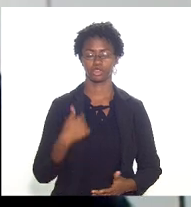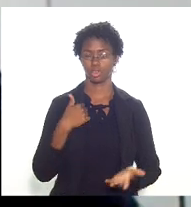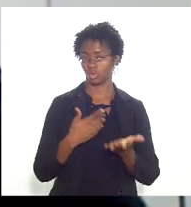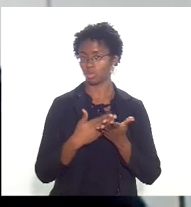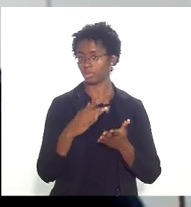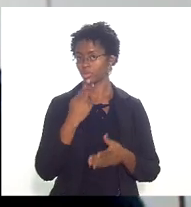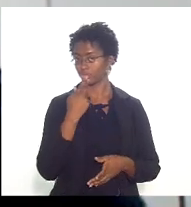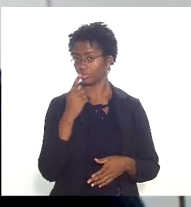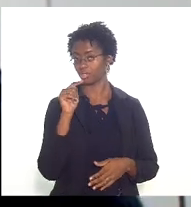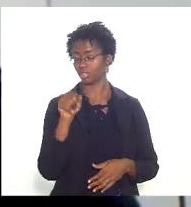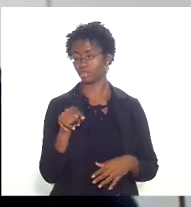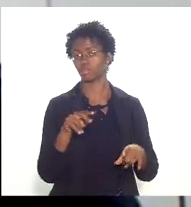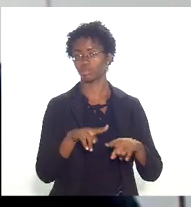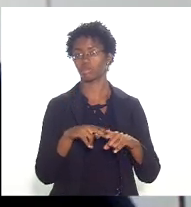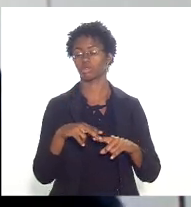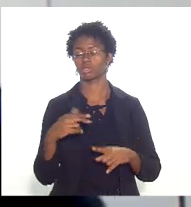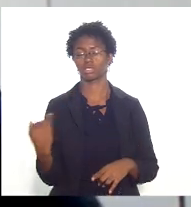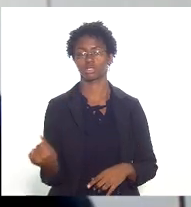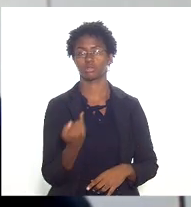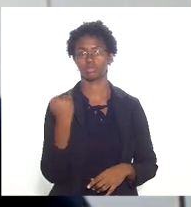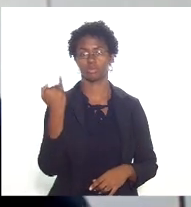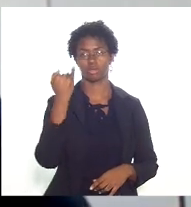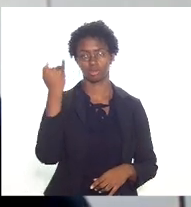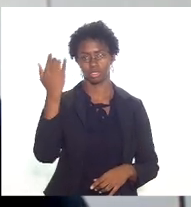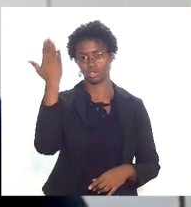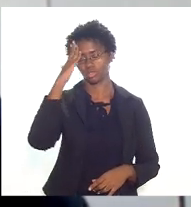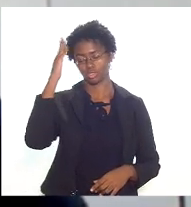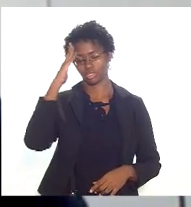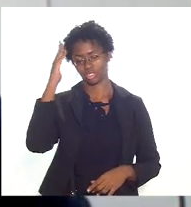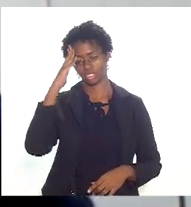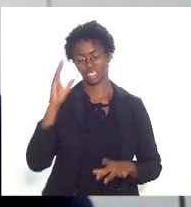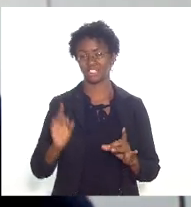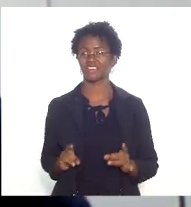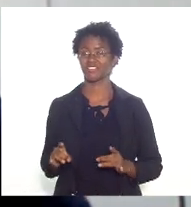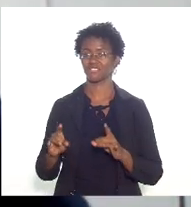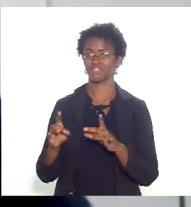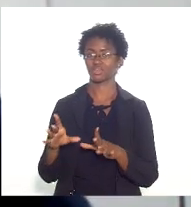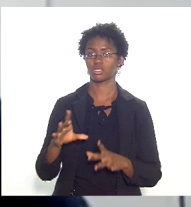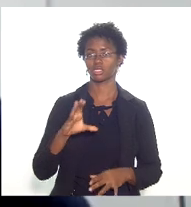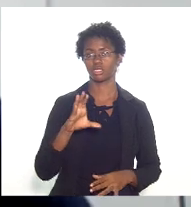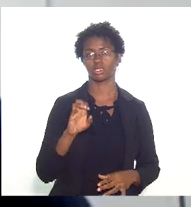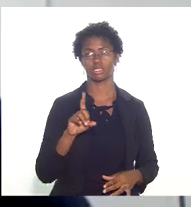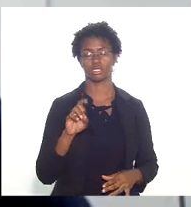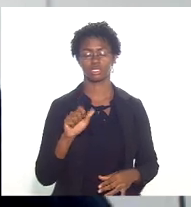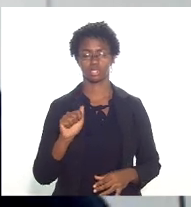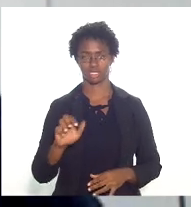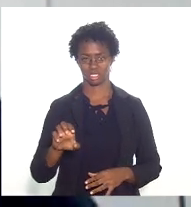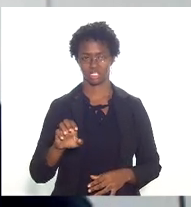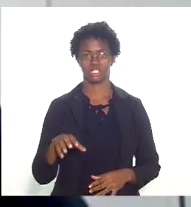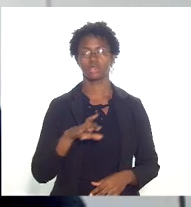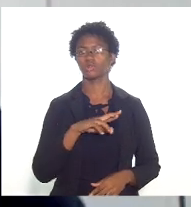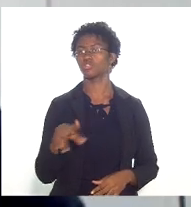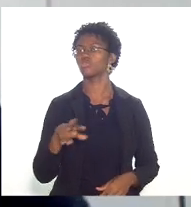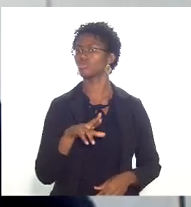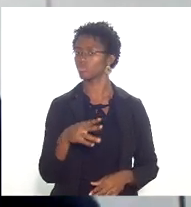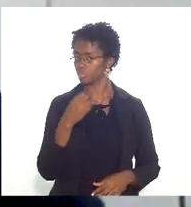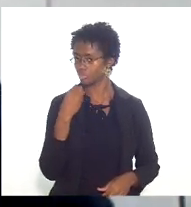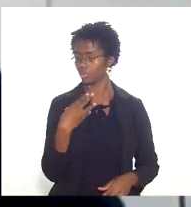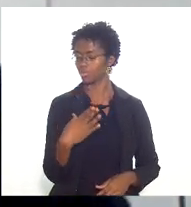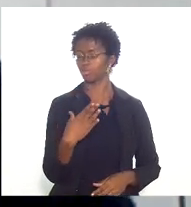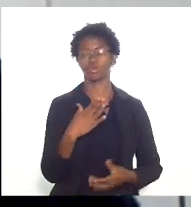importante compreender é que esse projeto que privatização da Cedae vi ele não atende de nenhuma forma